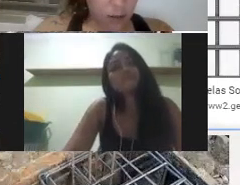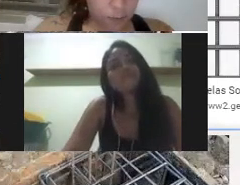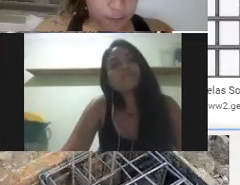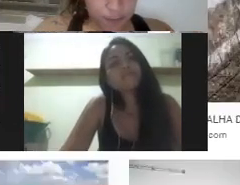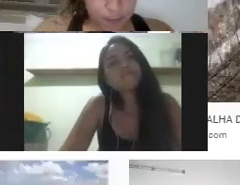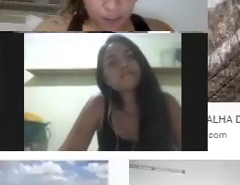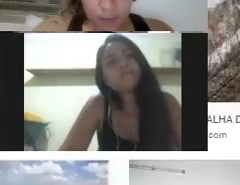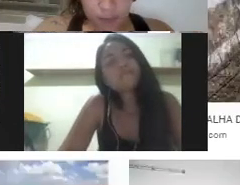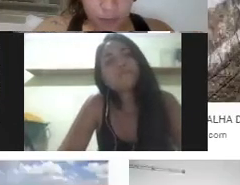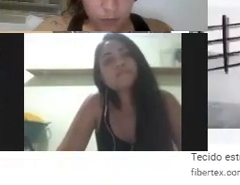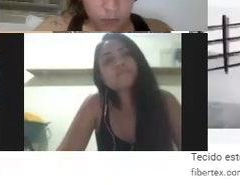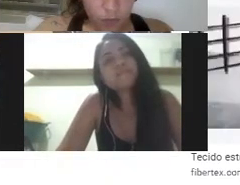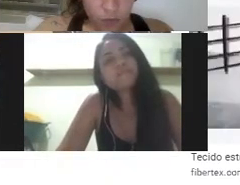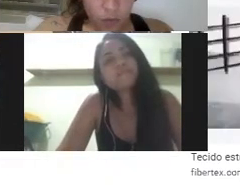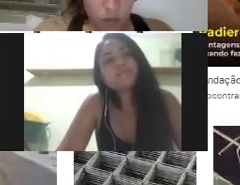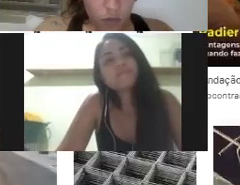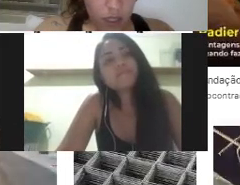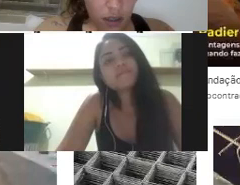aqui, ó.